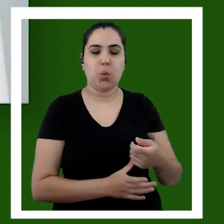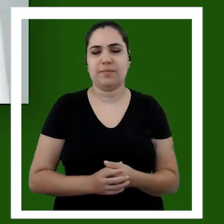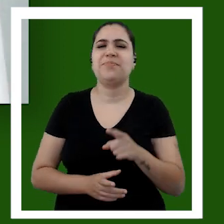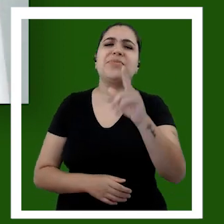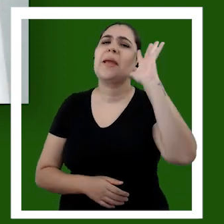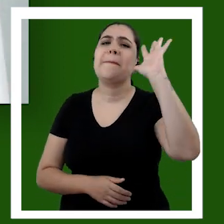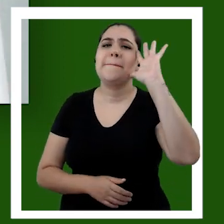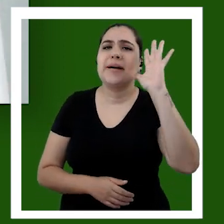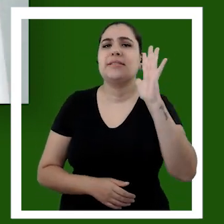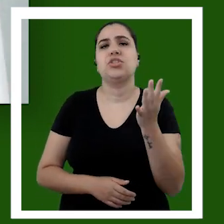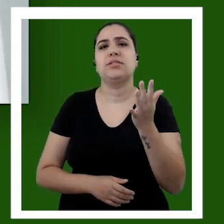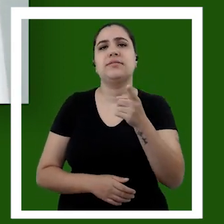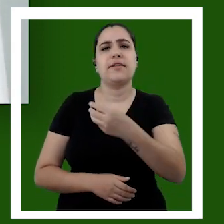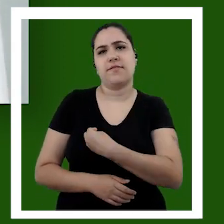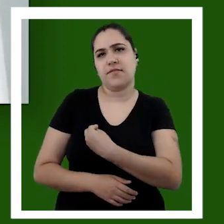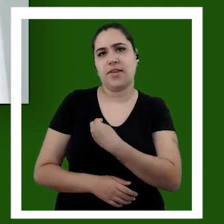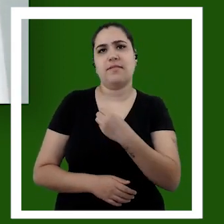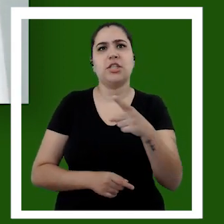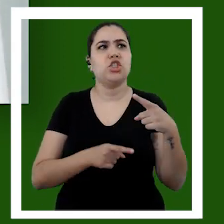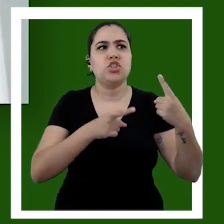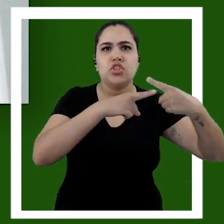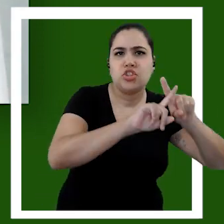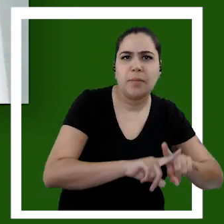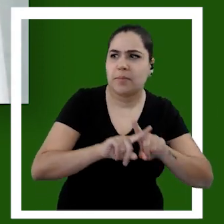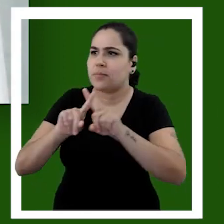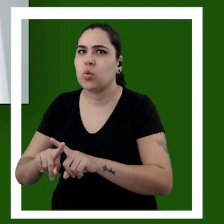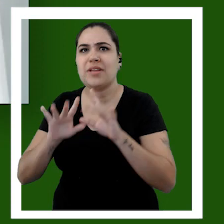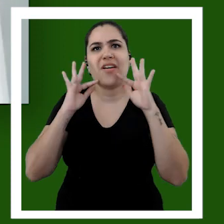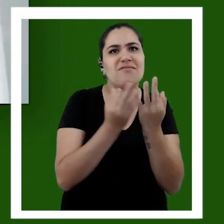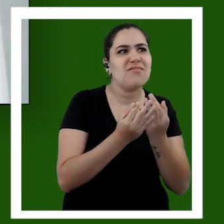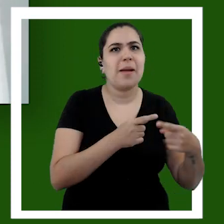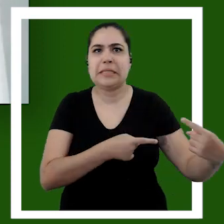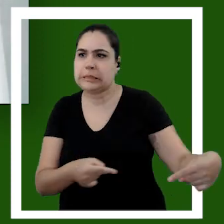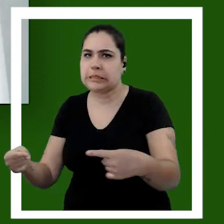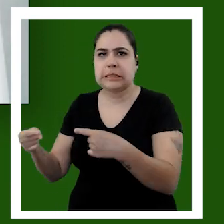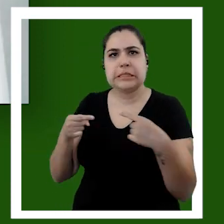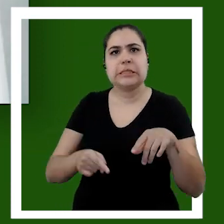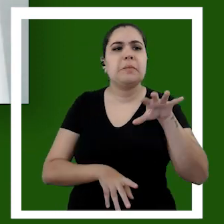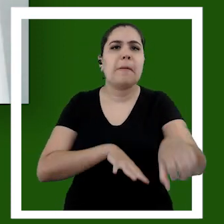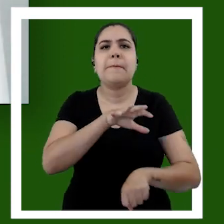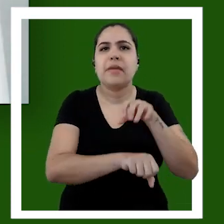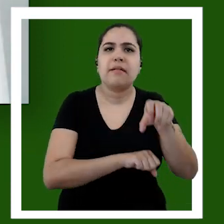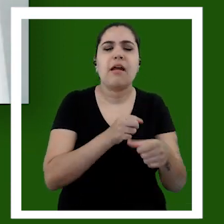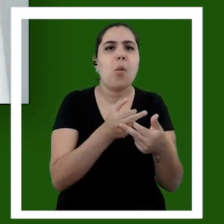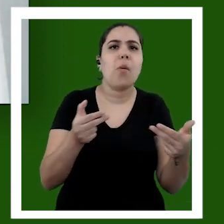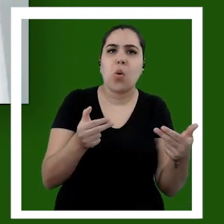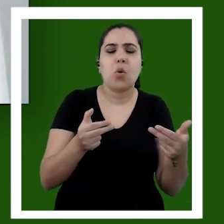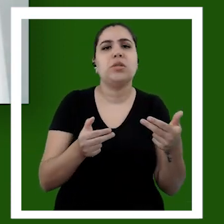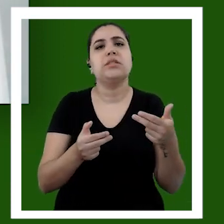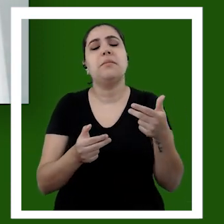chamavam. Você imagina sendo viver, você disputando com outras famílias para